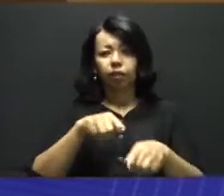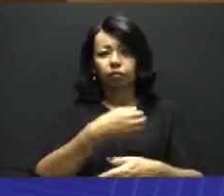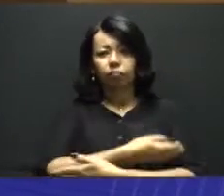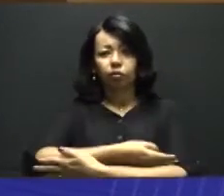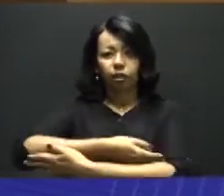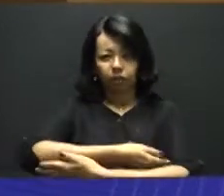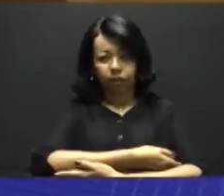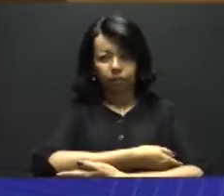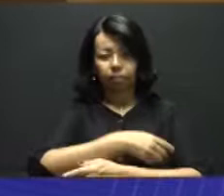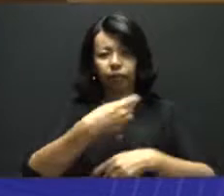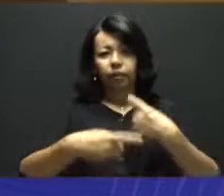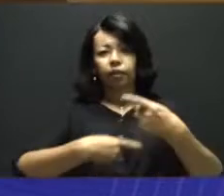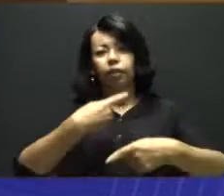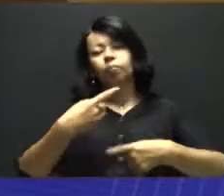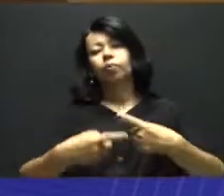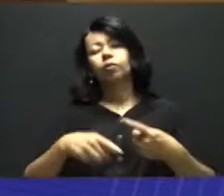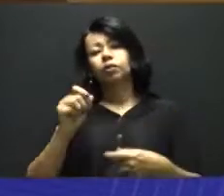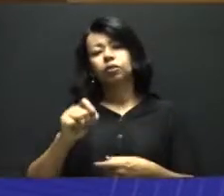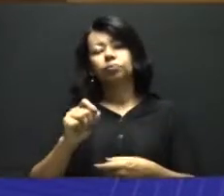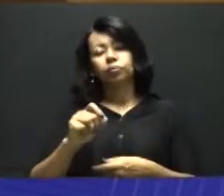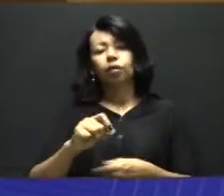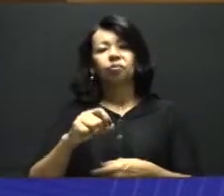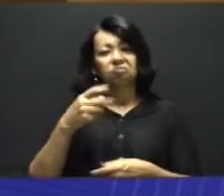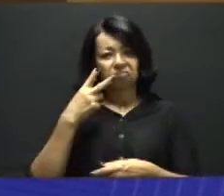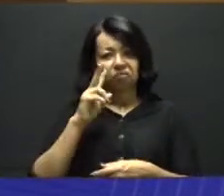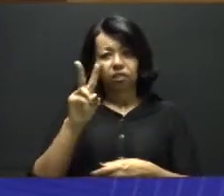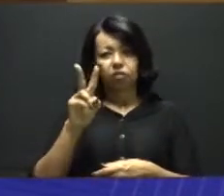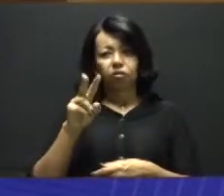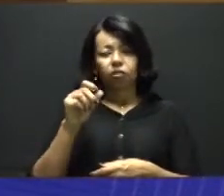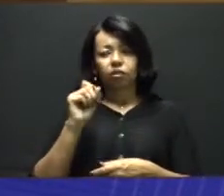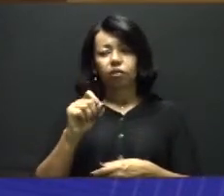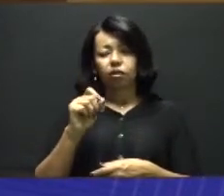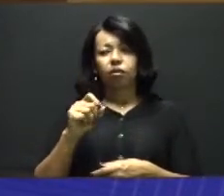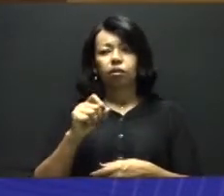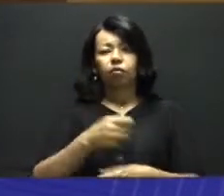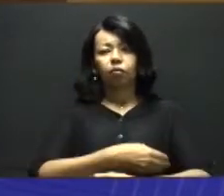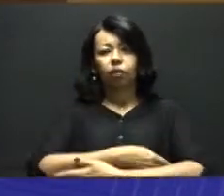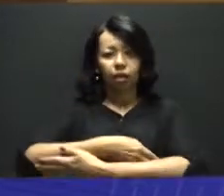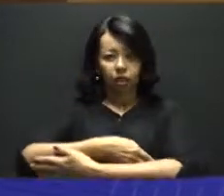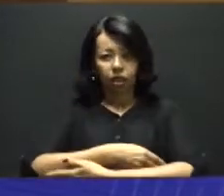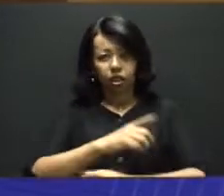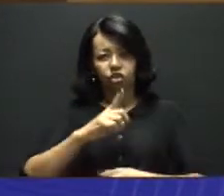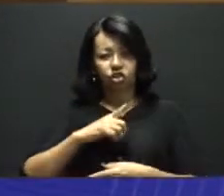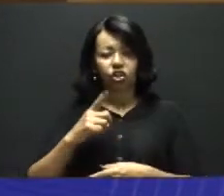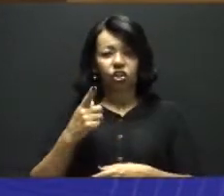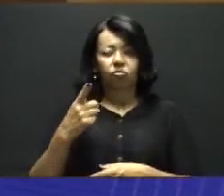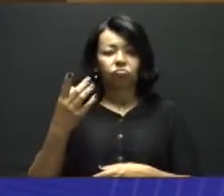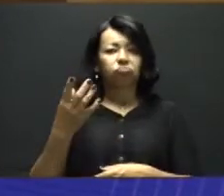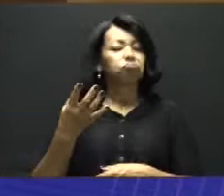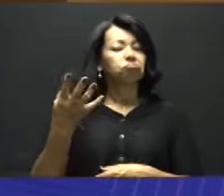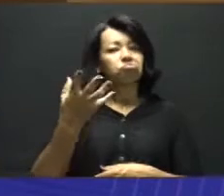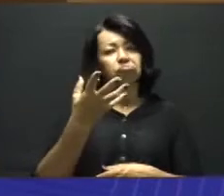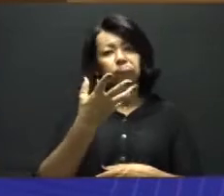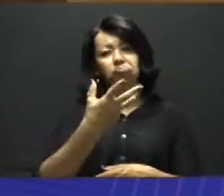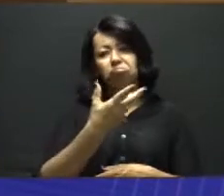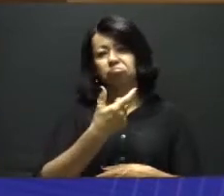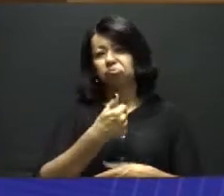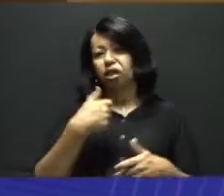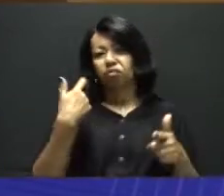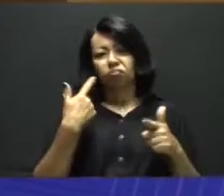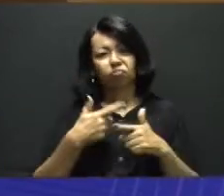após exames foi diagnosticado que o a bebê estava com todos os órgãos comprometidos